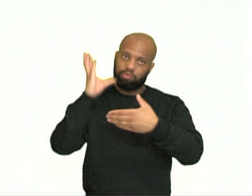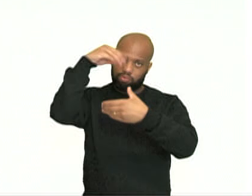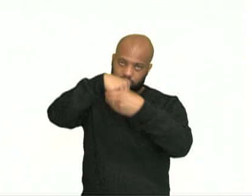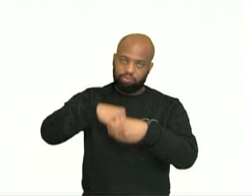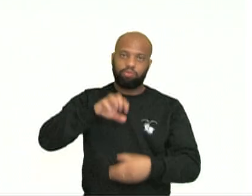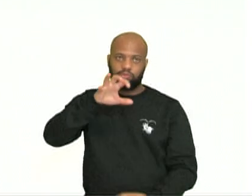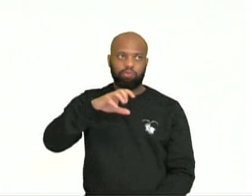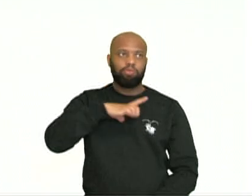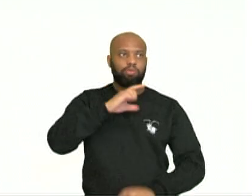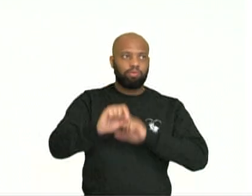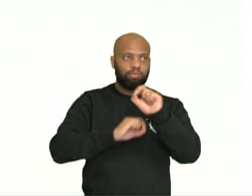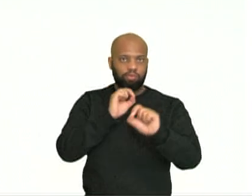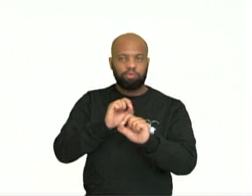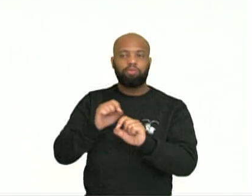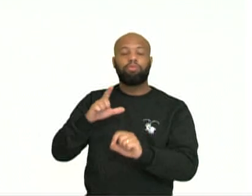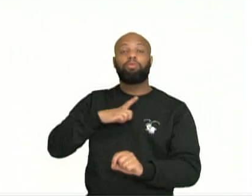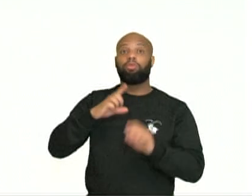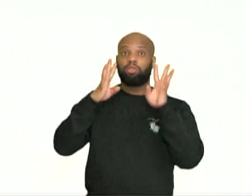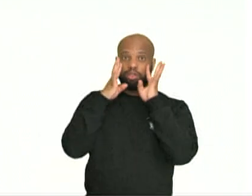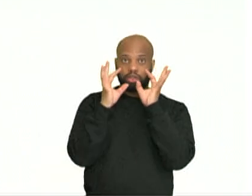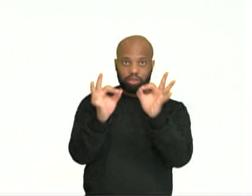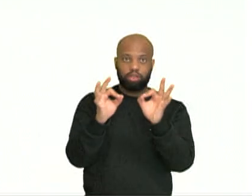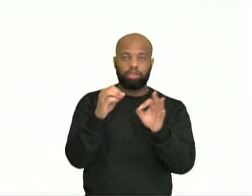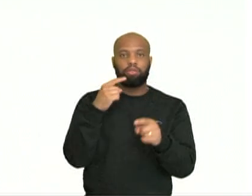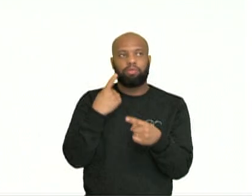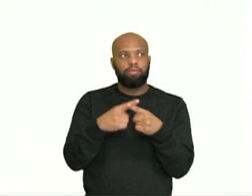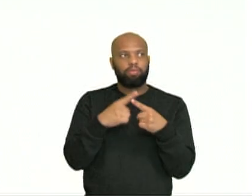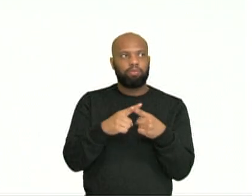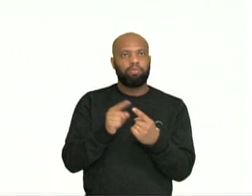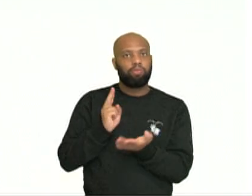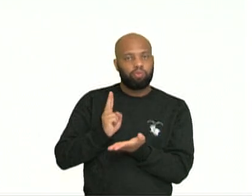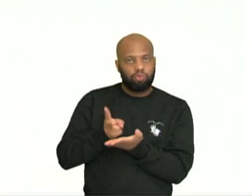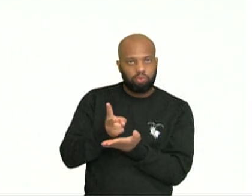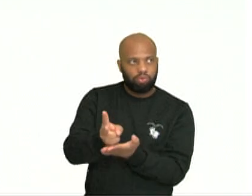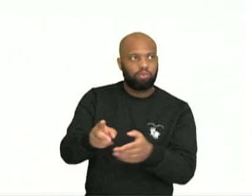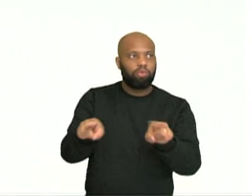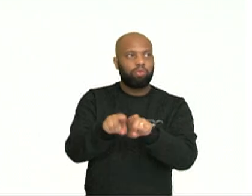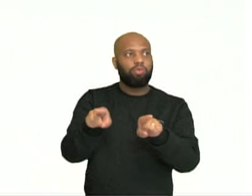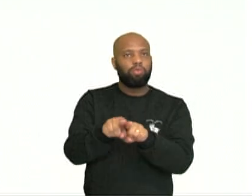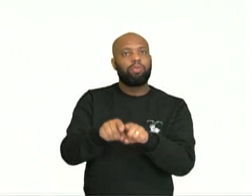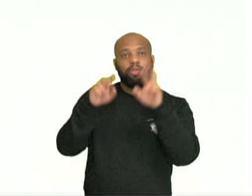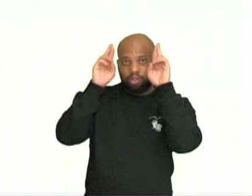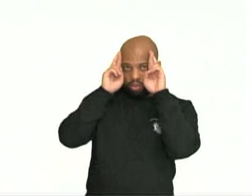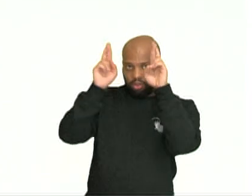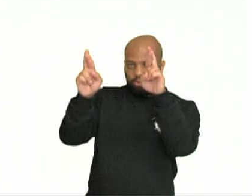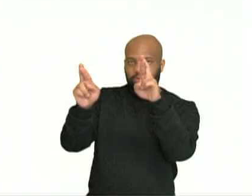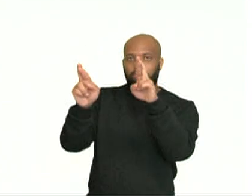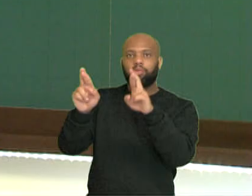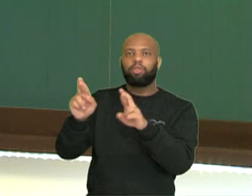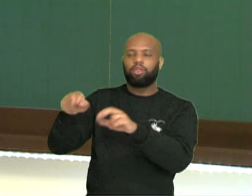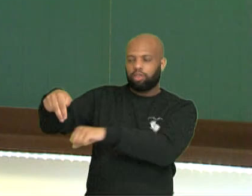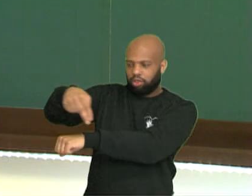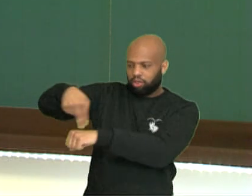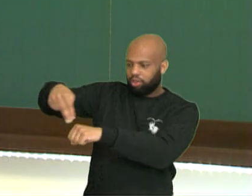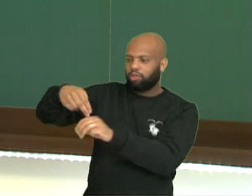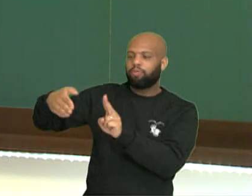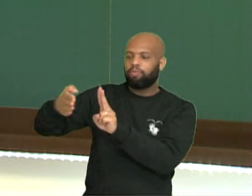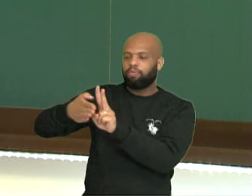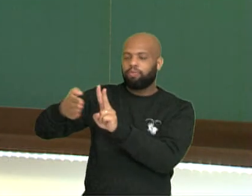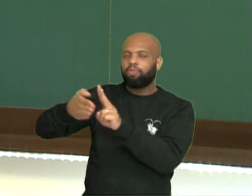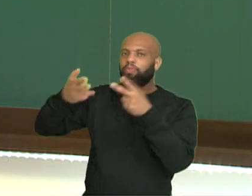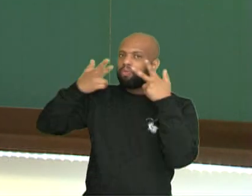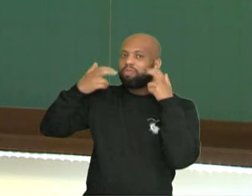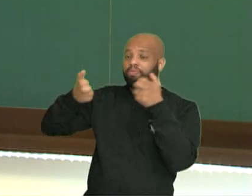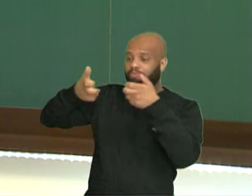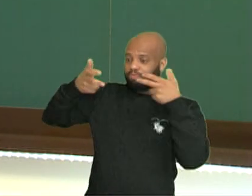quesito, nós temos que chamar a atenção para a continuidade e a respeitabilidade em cima da nação indígena, que